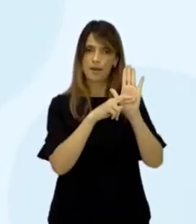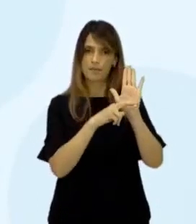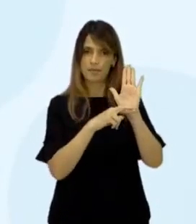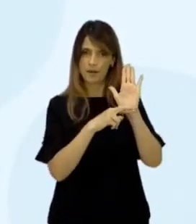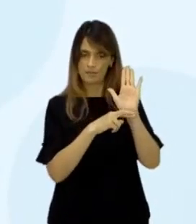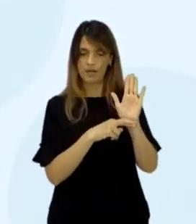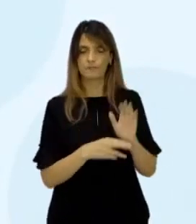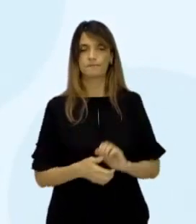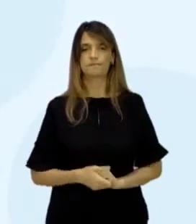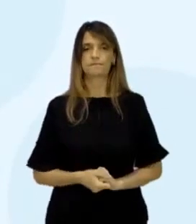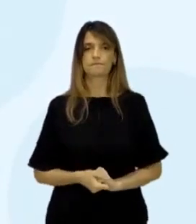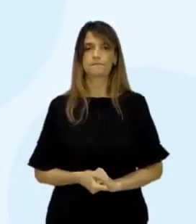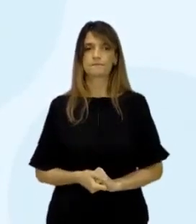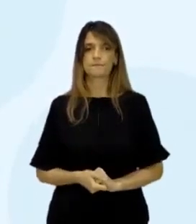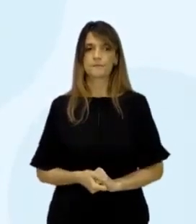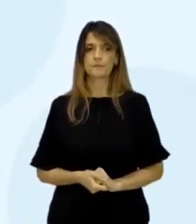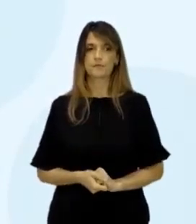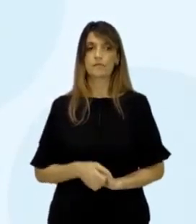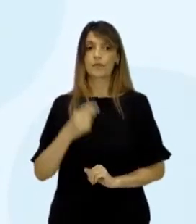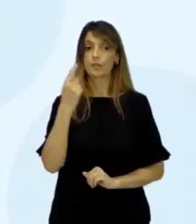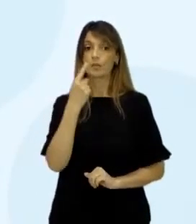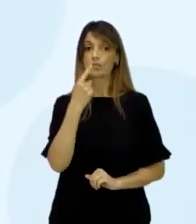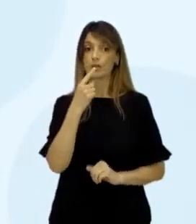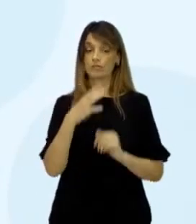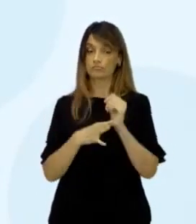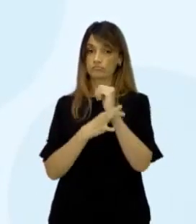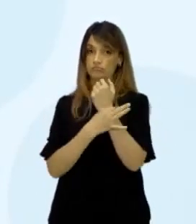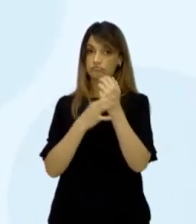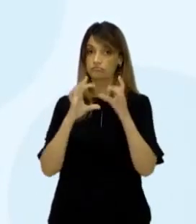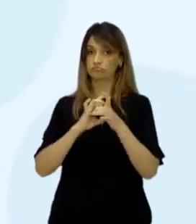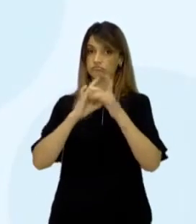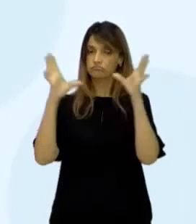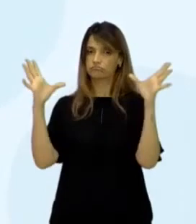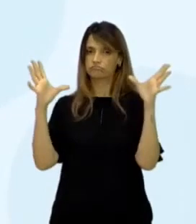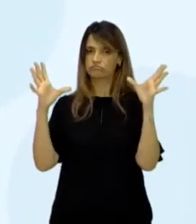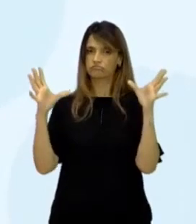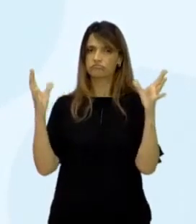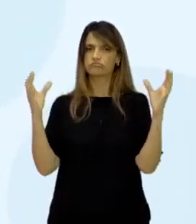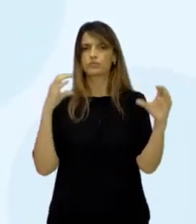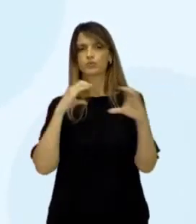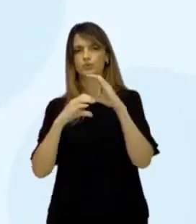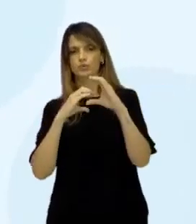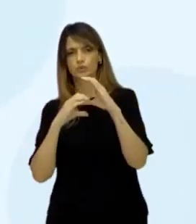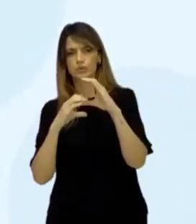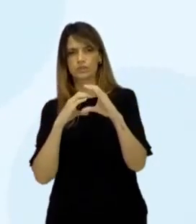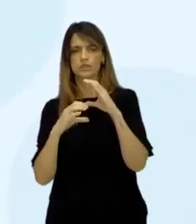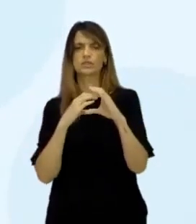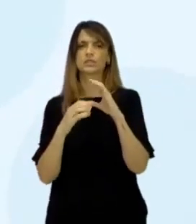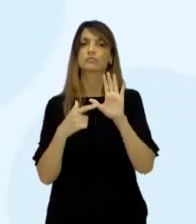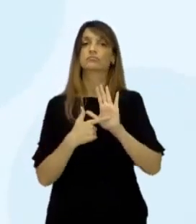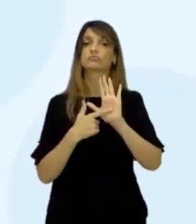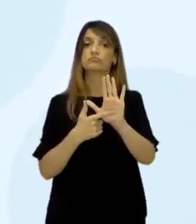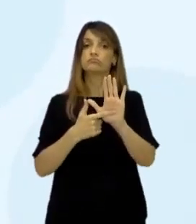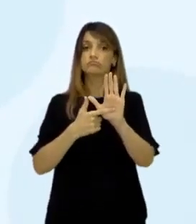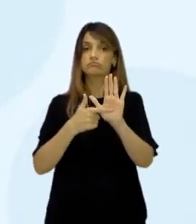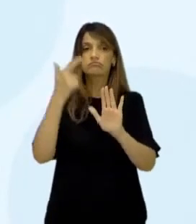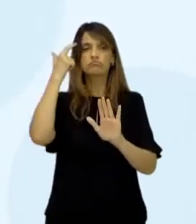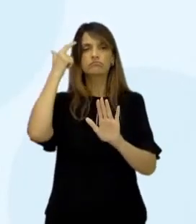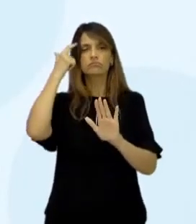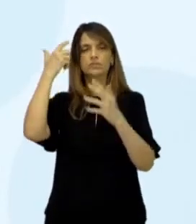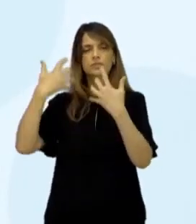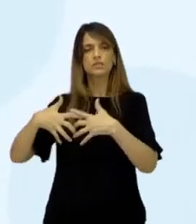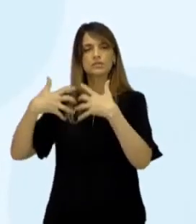da Internet. Então, o primeiro é a garantia de liberdade de expressão, comunicação e manifestação de pensamento nos